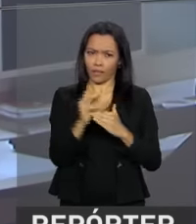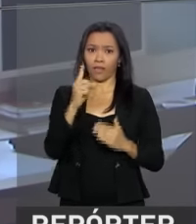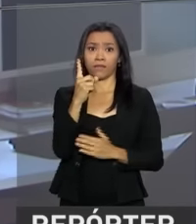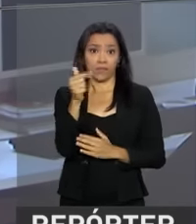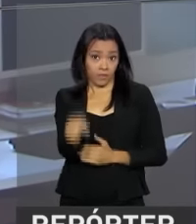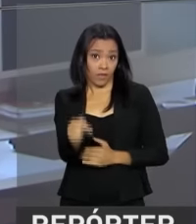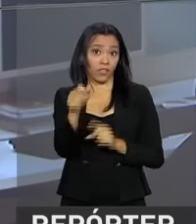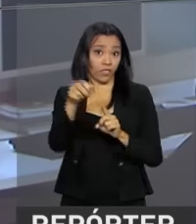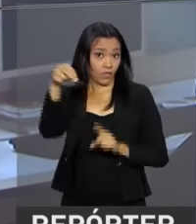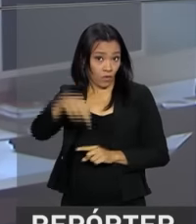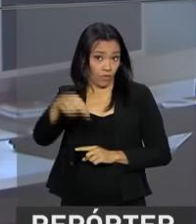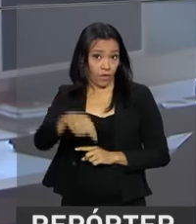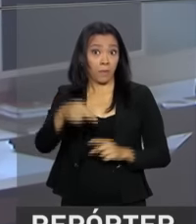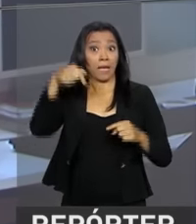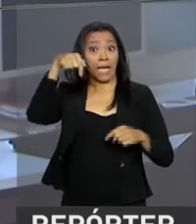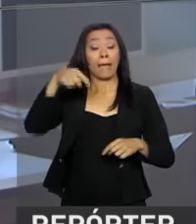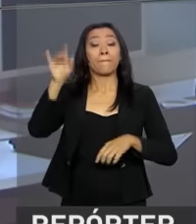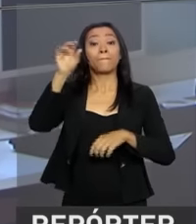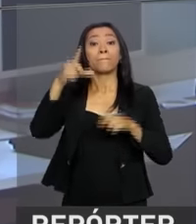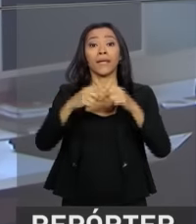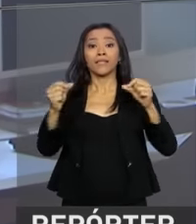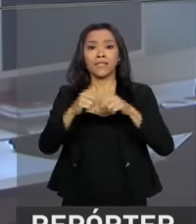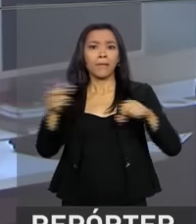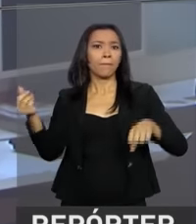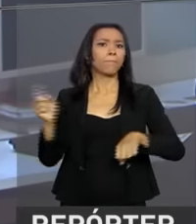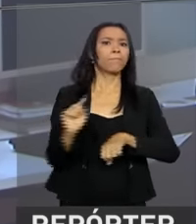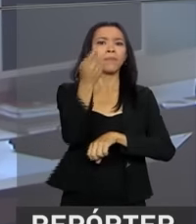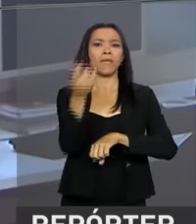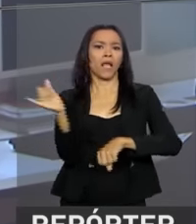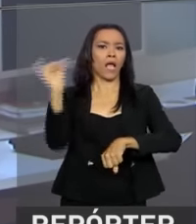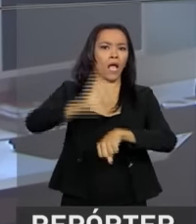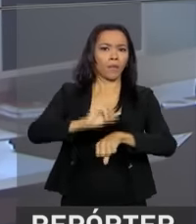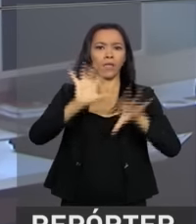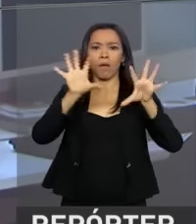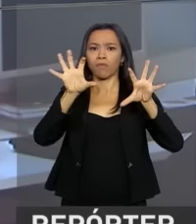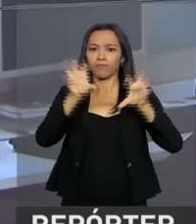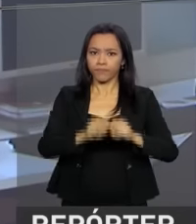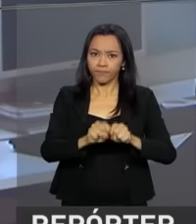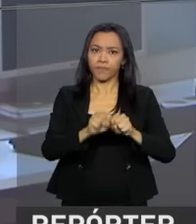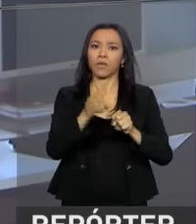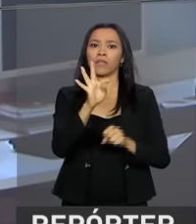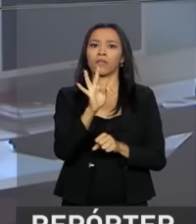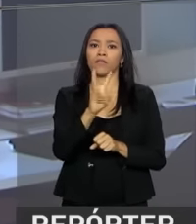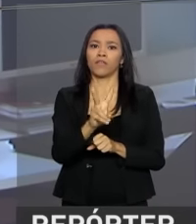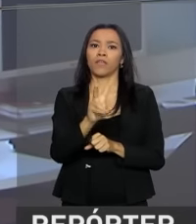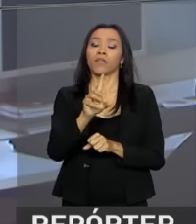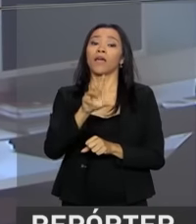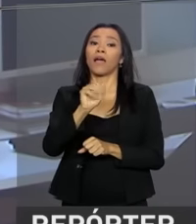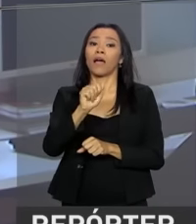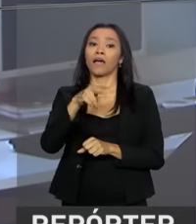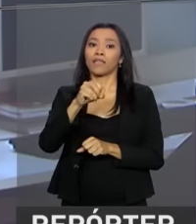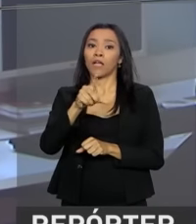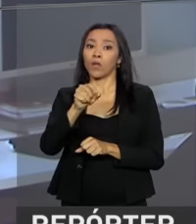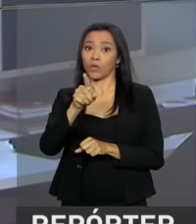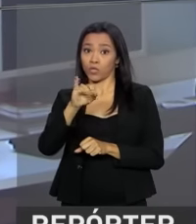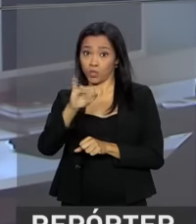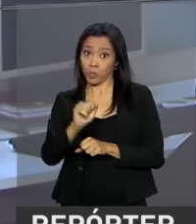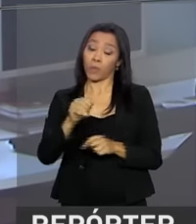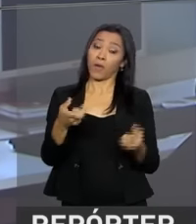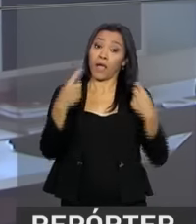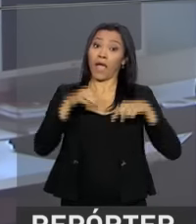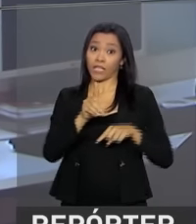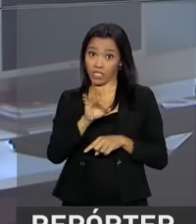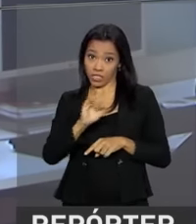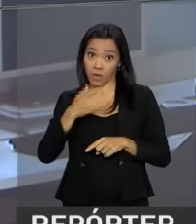será a primeira capital a passar pelo desligamento analógico no Brasil o sinal digital garante melhor qualidade de som